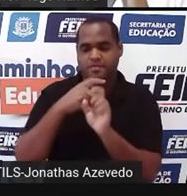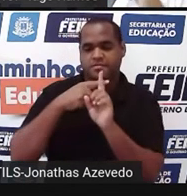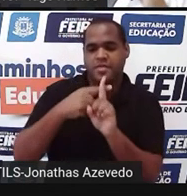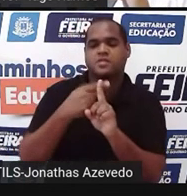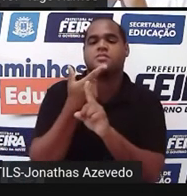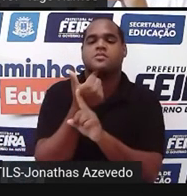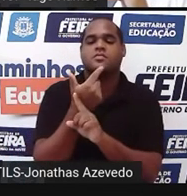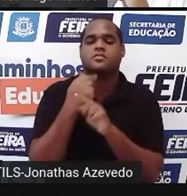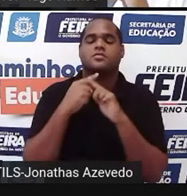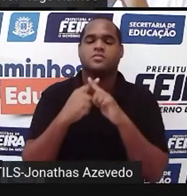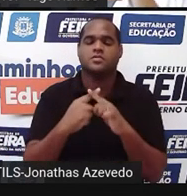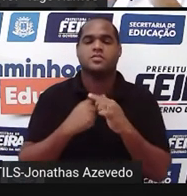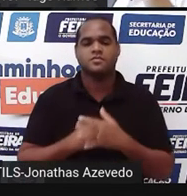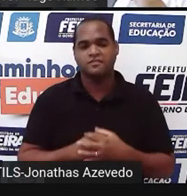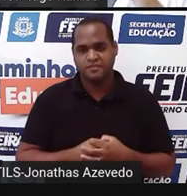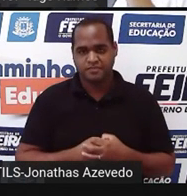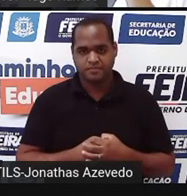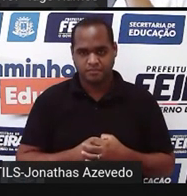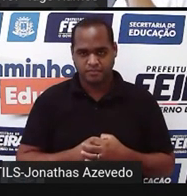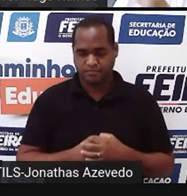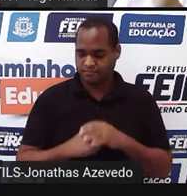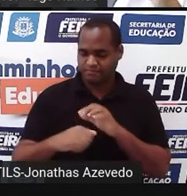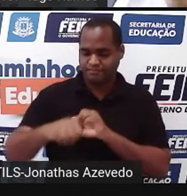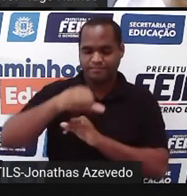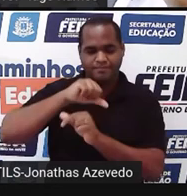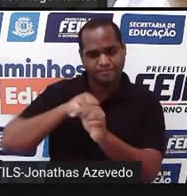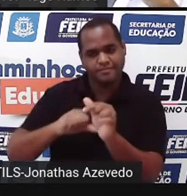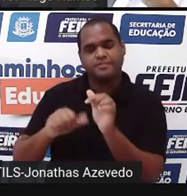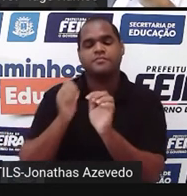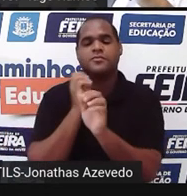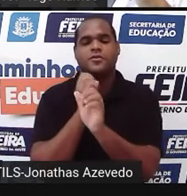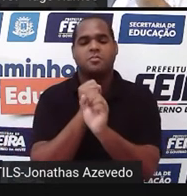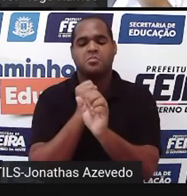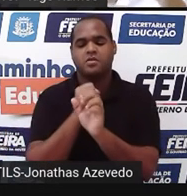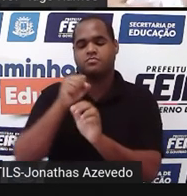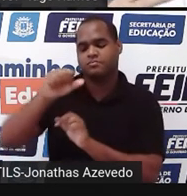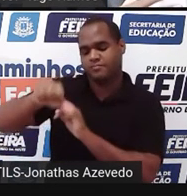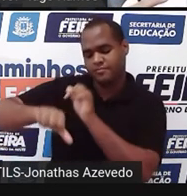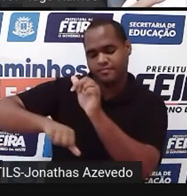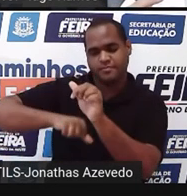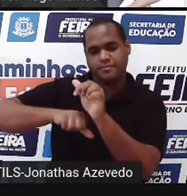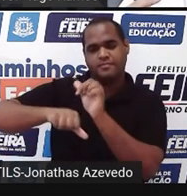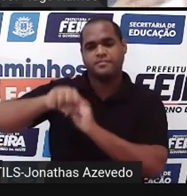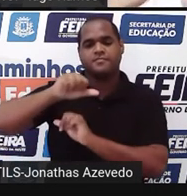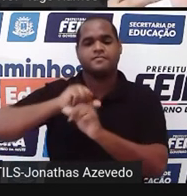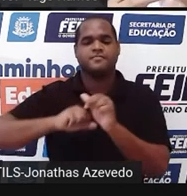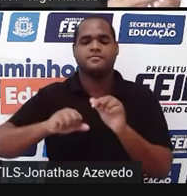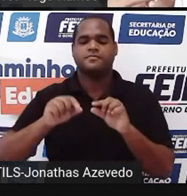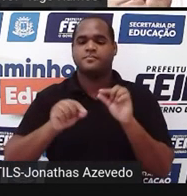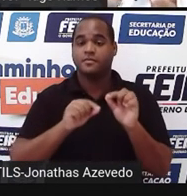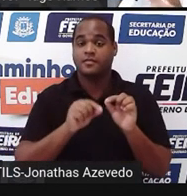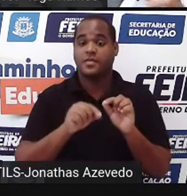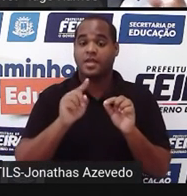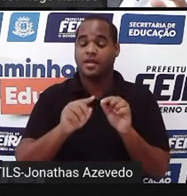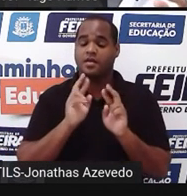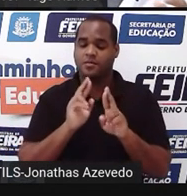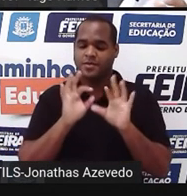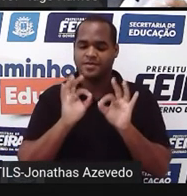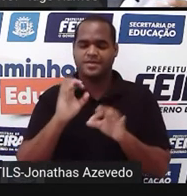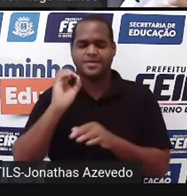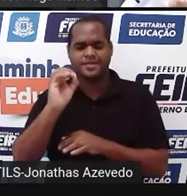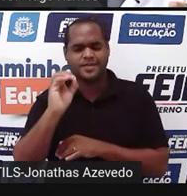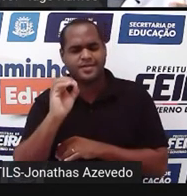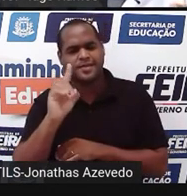mais 12x né opostos quando eu sou uma opostos anula O resultado é zero Então